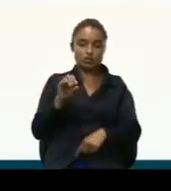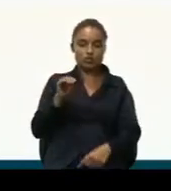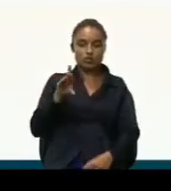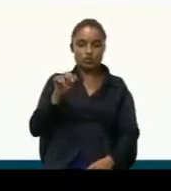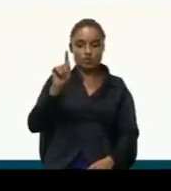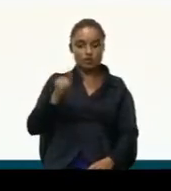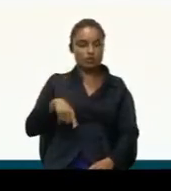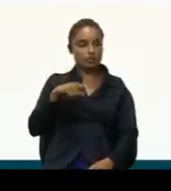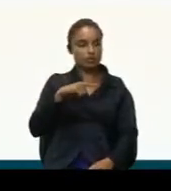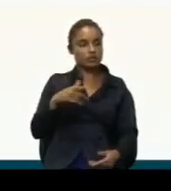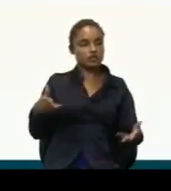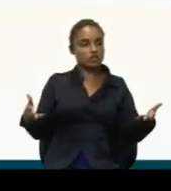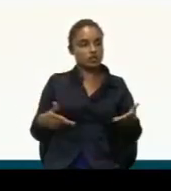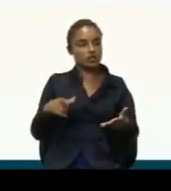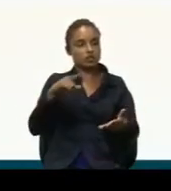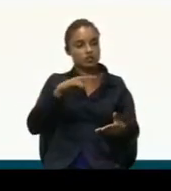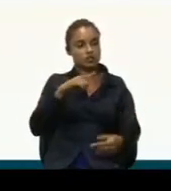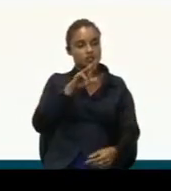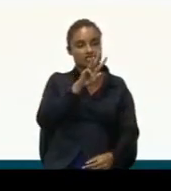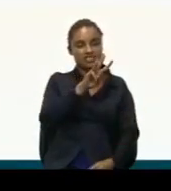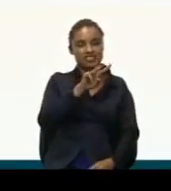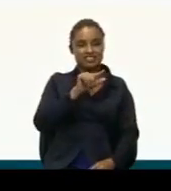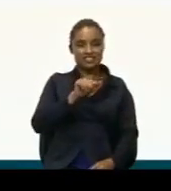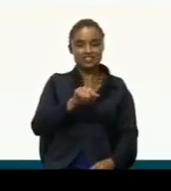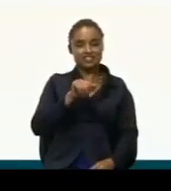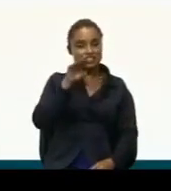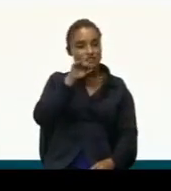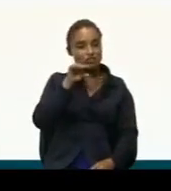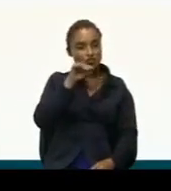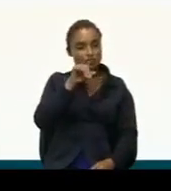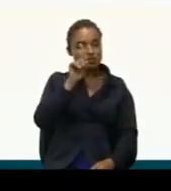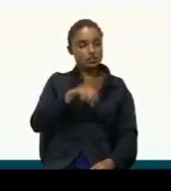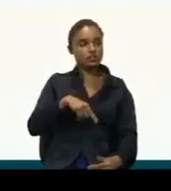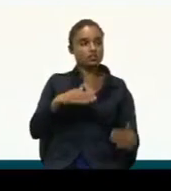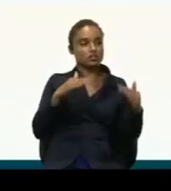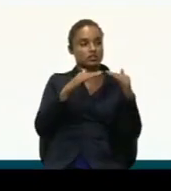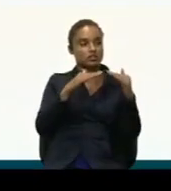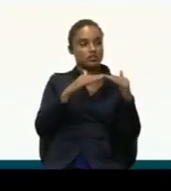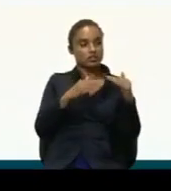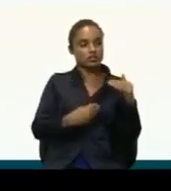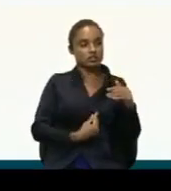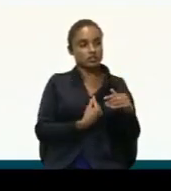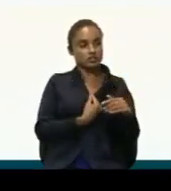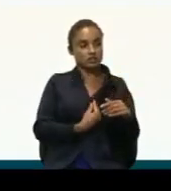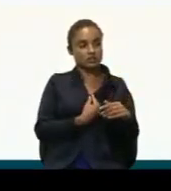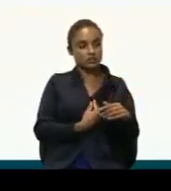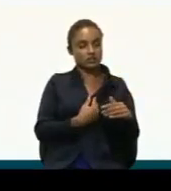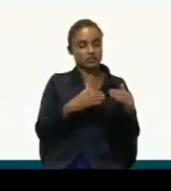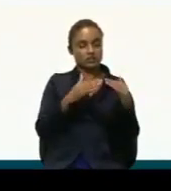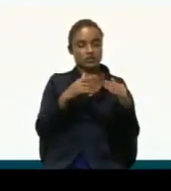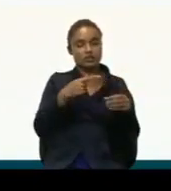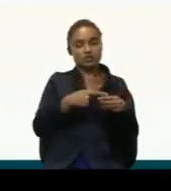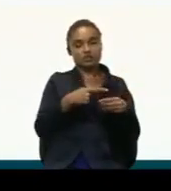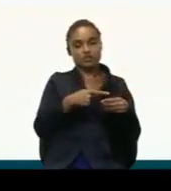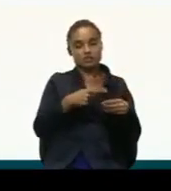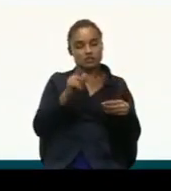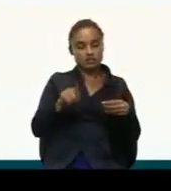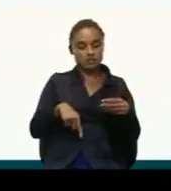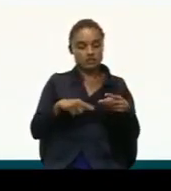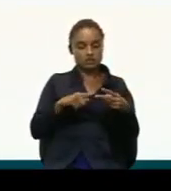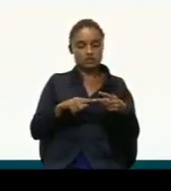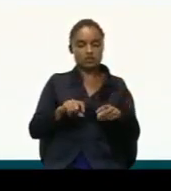possui, agora complicou, né? 37 funcionários que residem na cidade do empreendimento. A dimensão do